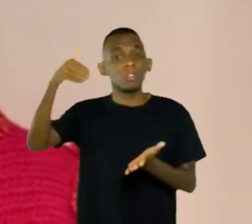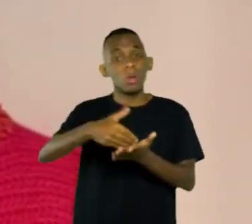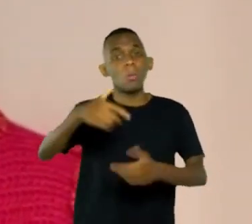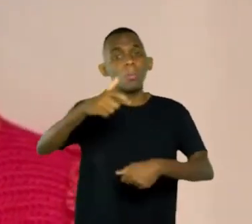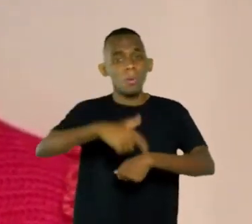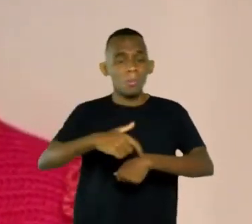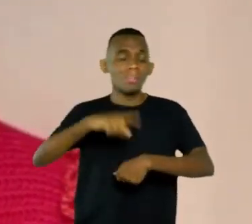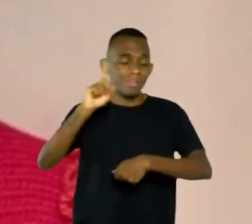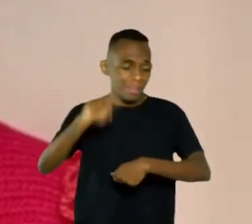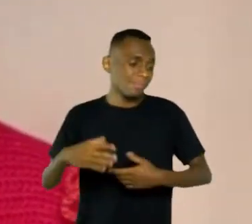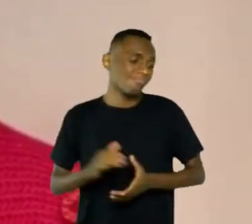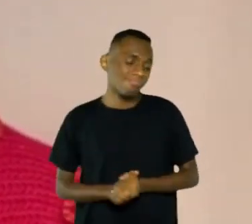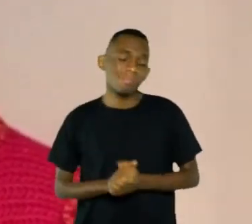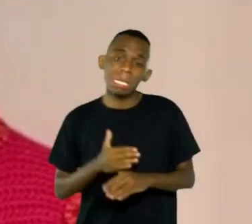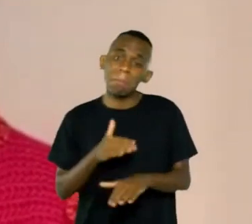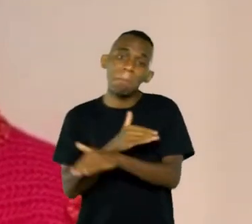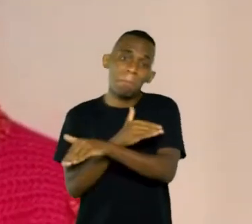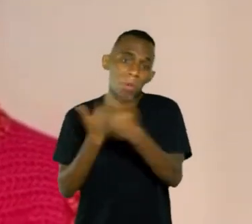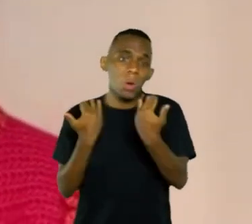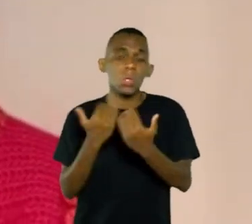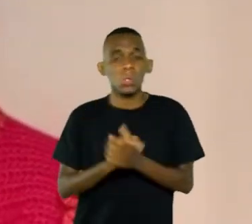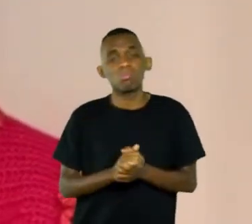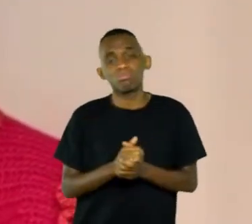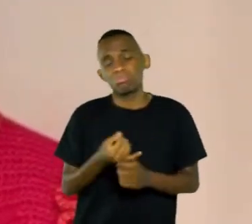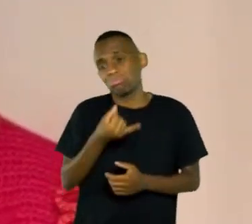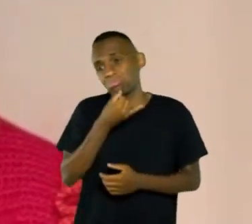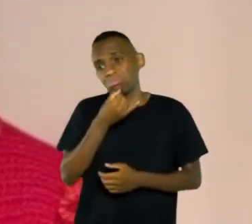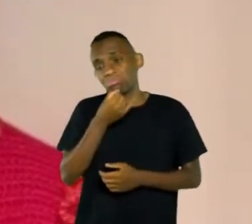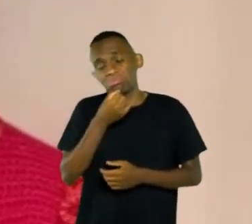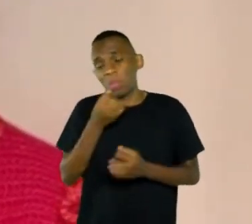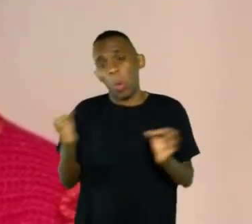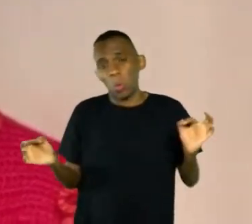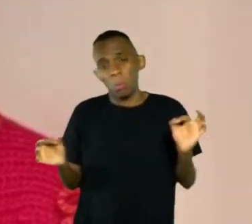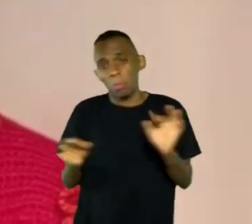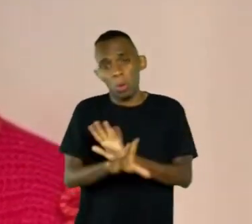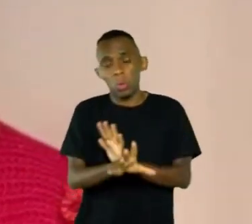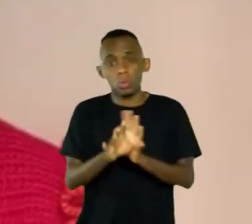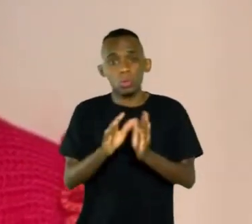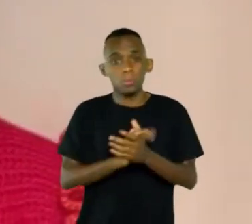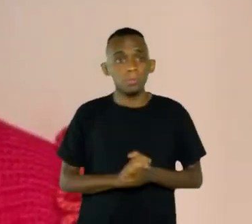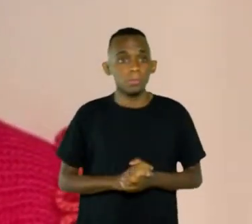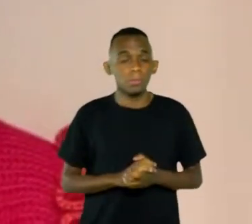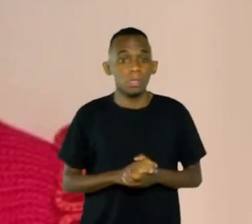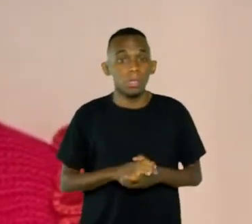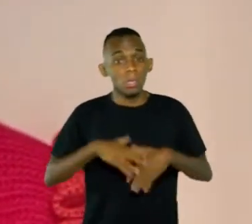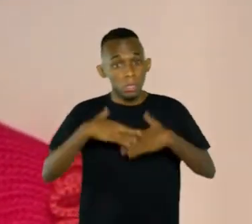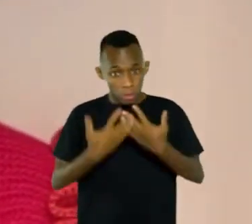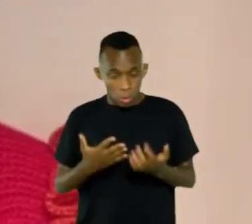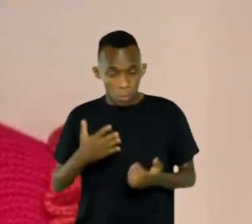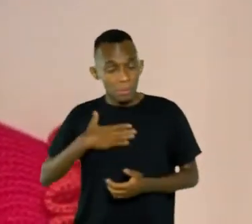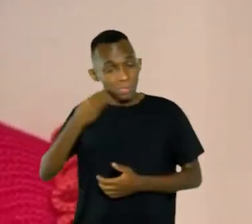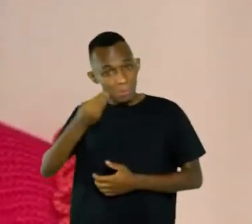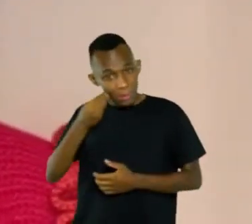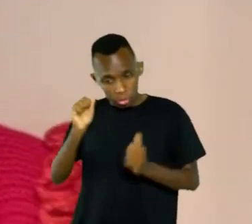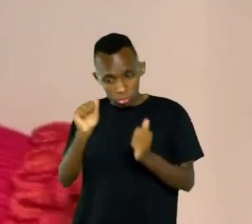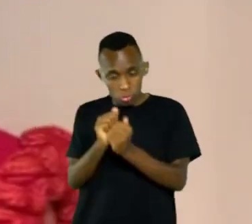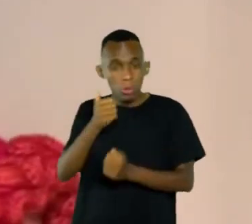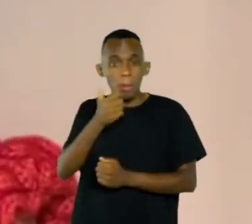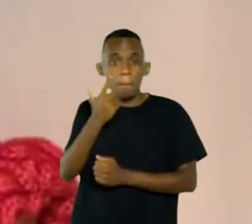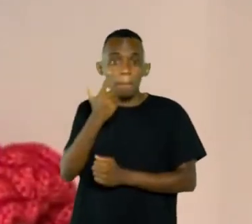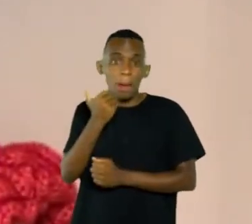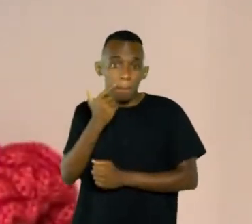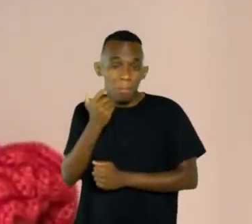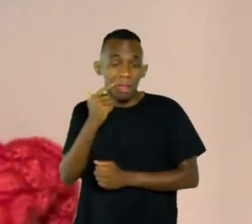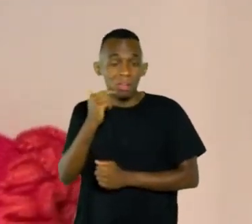mas você tem que repetir para você várias vezes, né? Então eu convivi com isso com o papai e entendia os processos dele, até